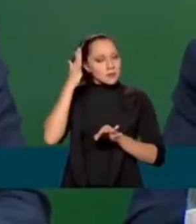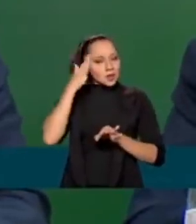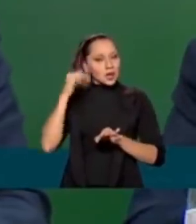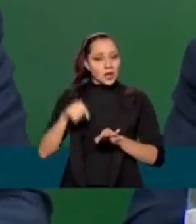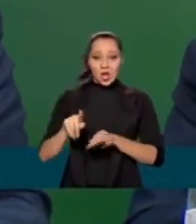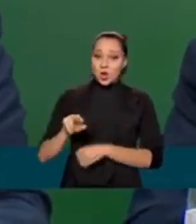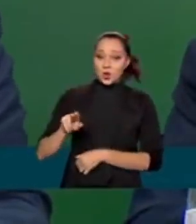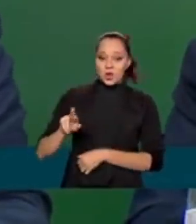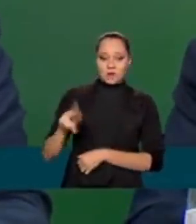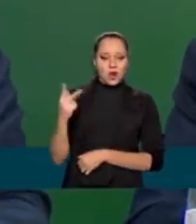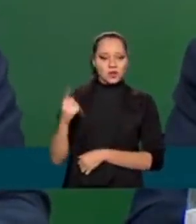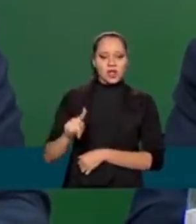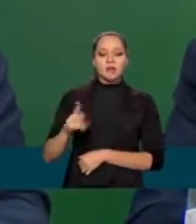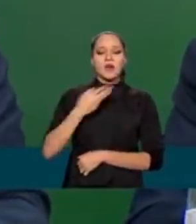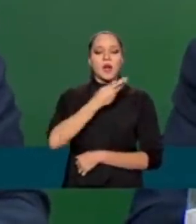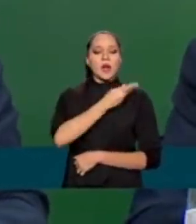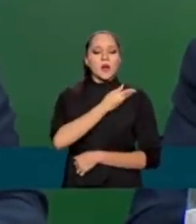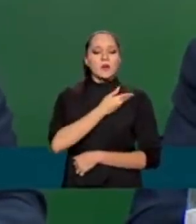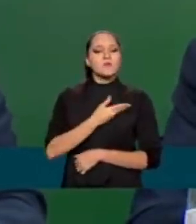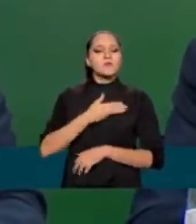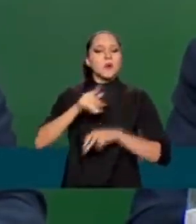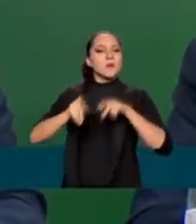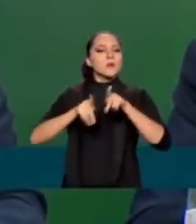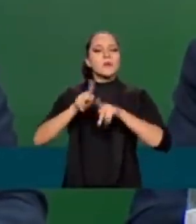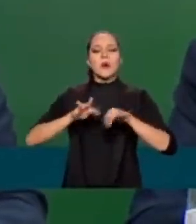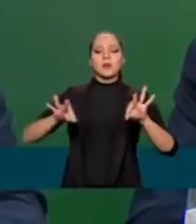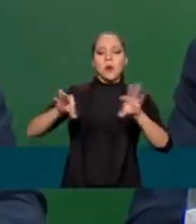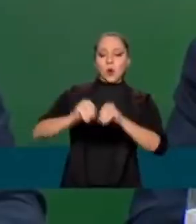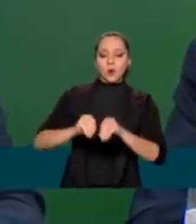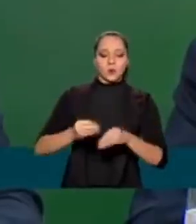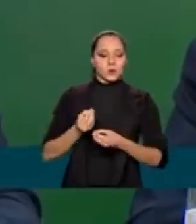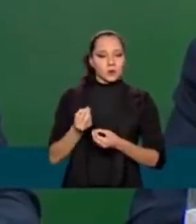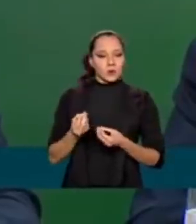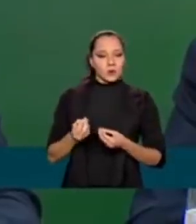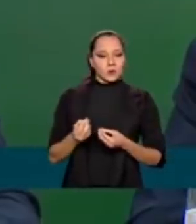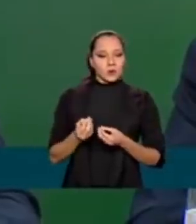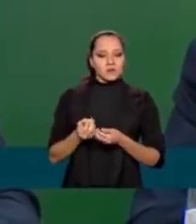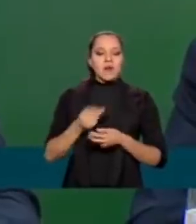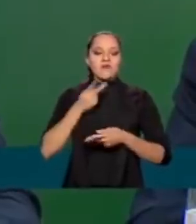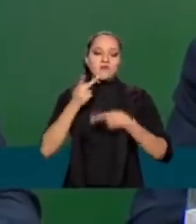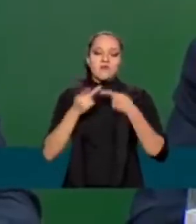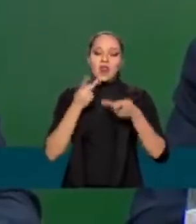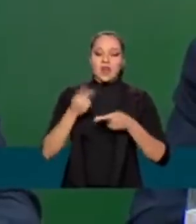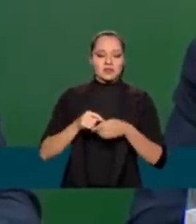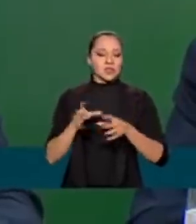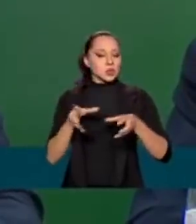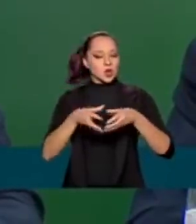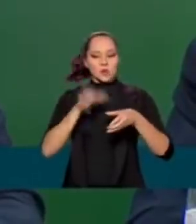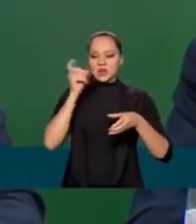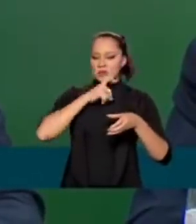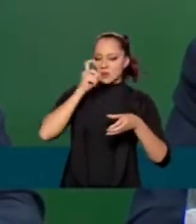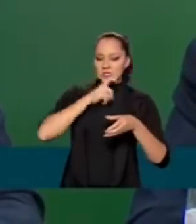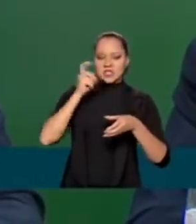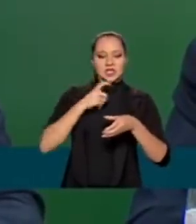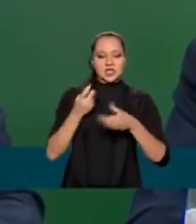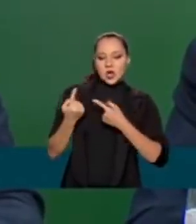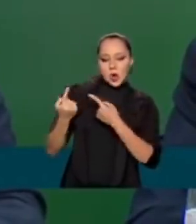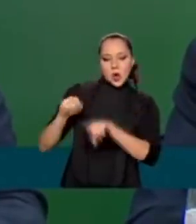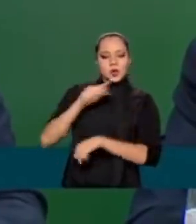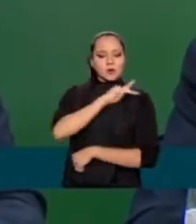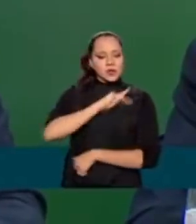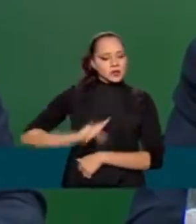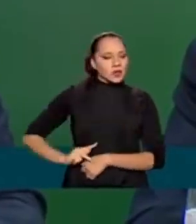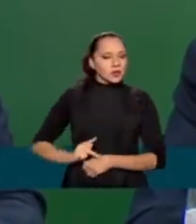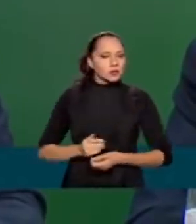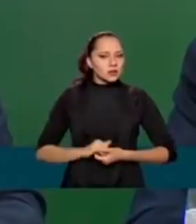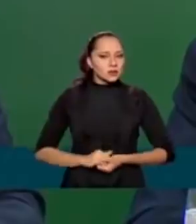seu irmão vem a público para sacar esse conjunto de mentiras, de inverdades contra o presidente da República,